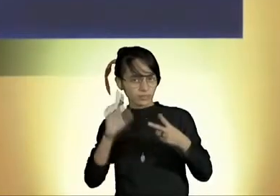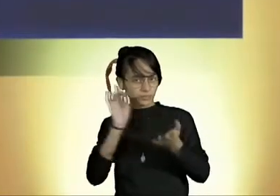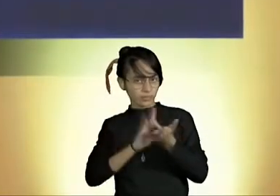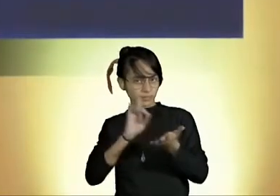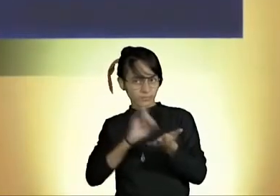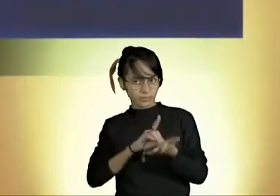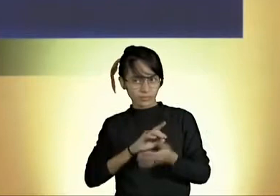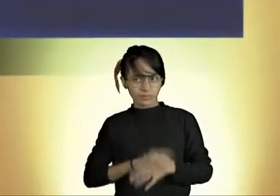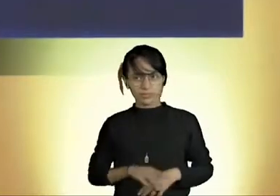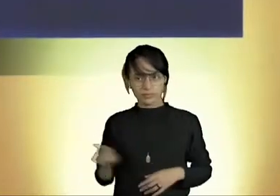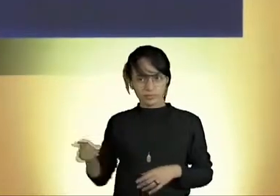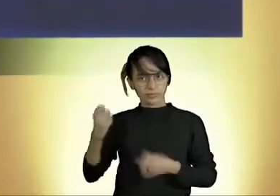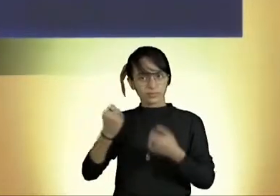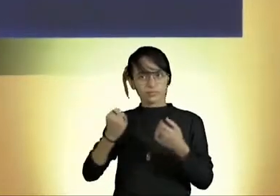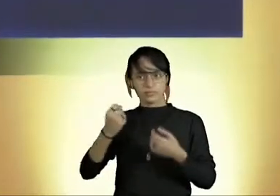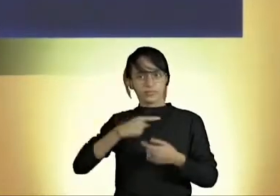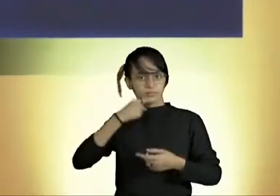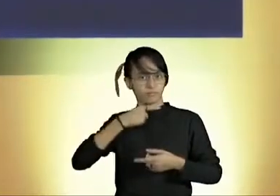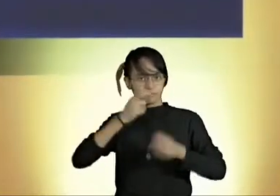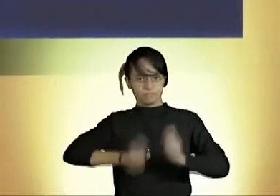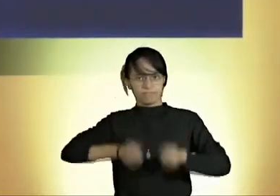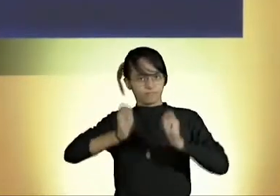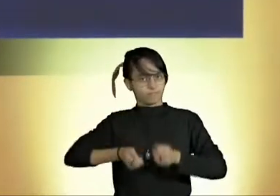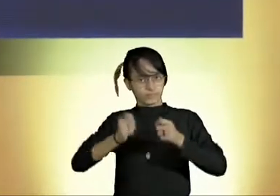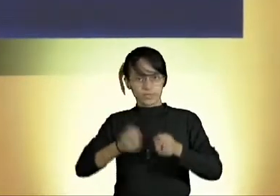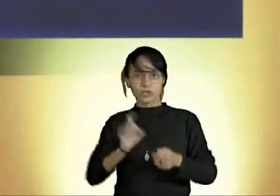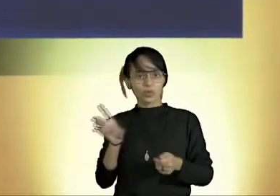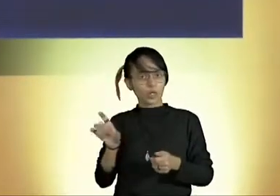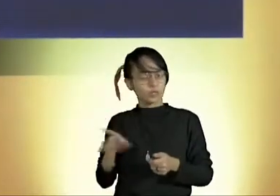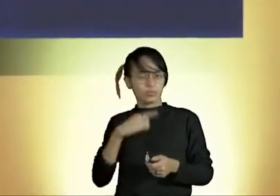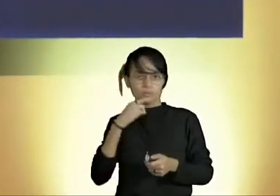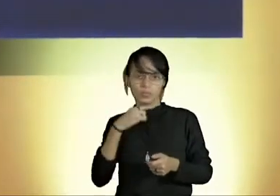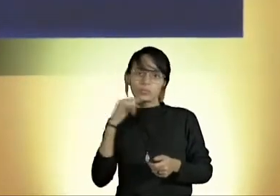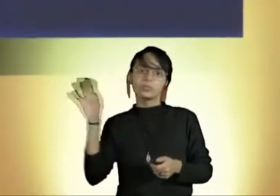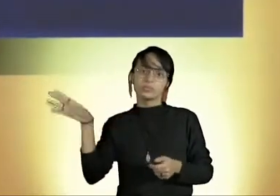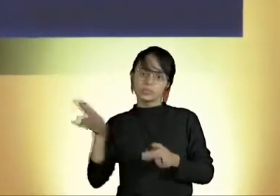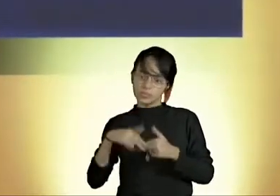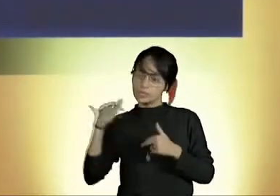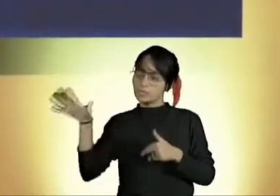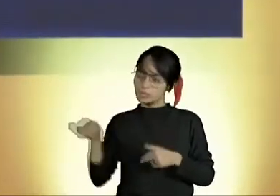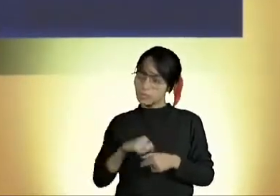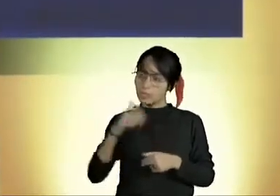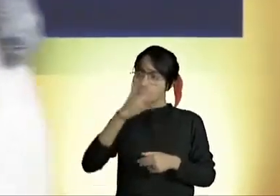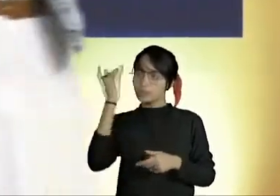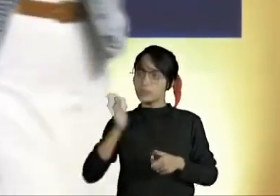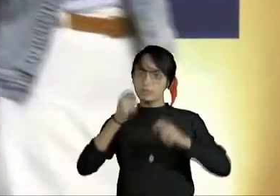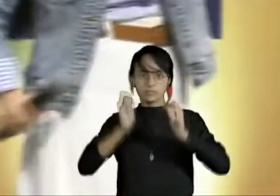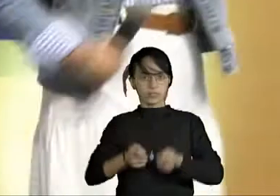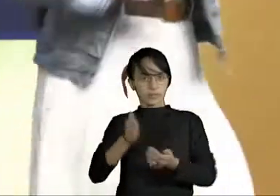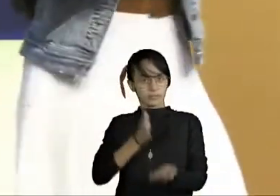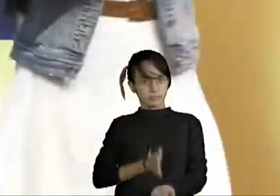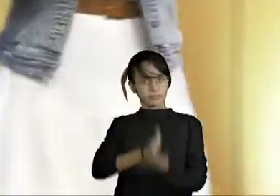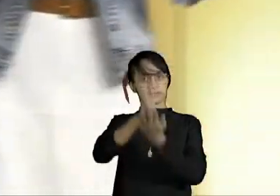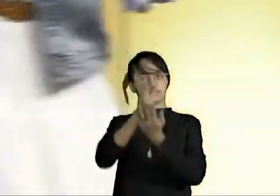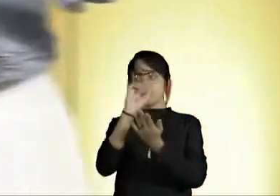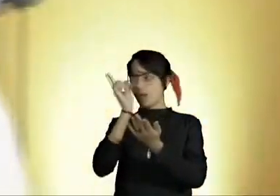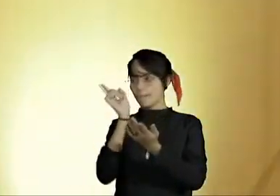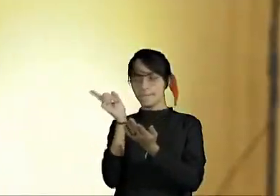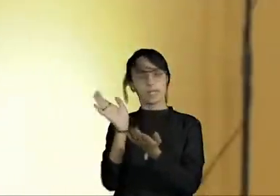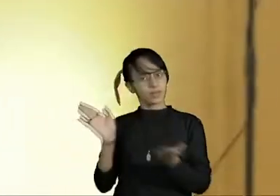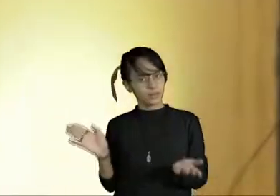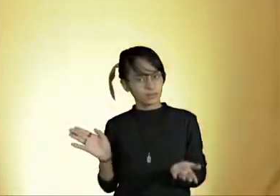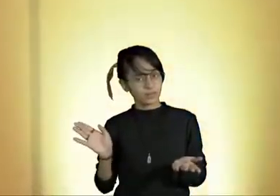tem condições de dirigir esse carro sozinha. Então ela chama alguém para guiar, mas a direção ainda é dela. Não, olha